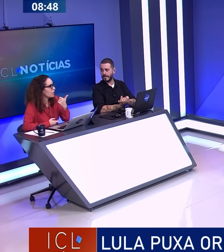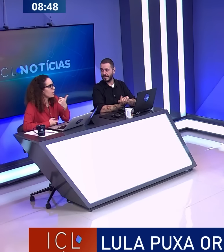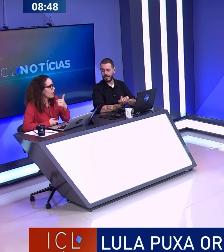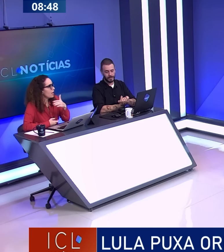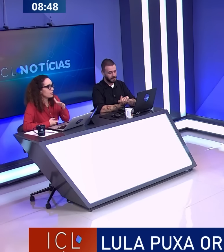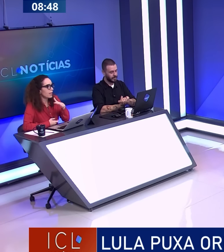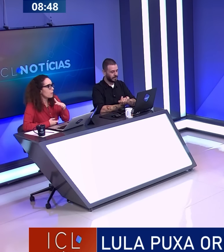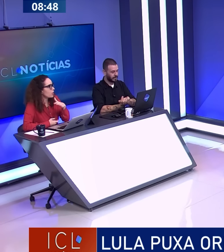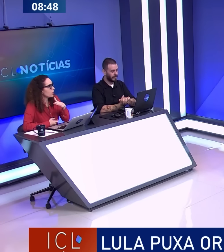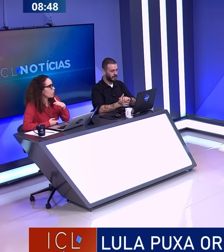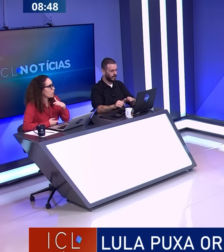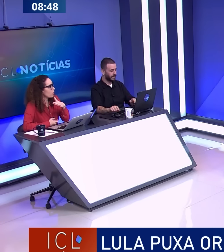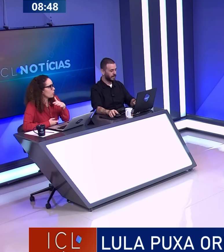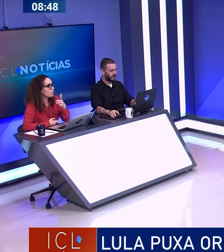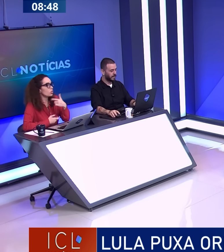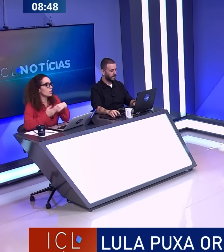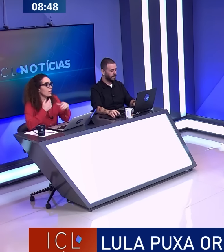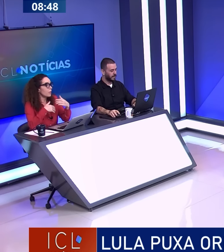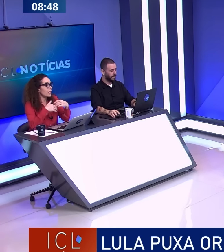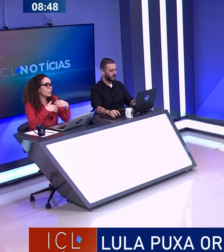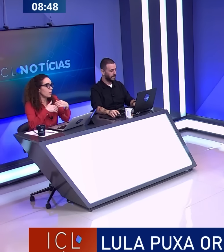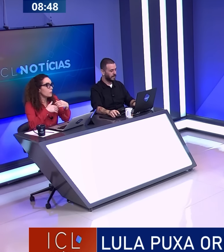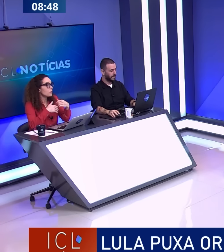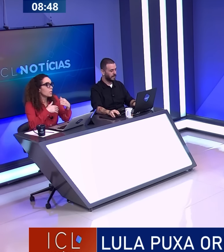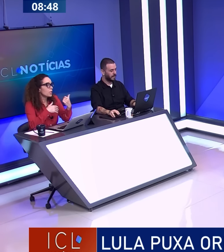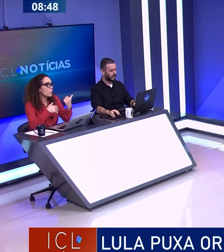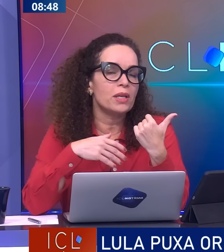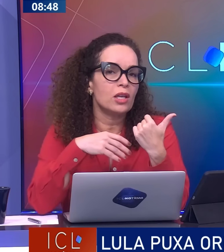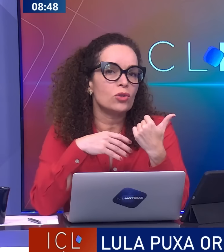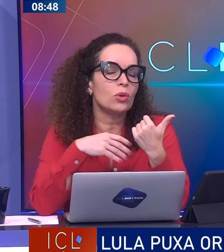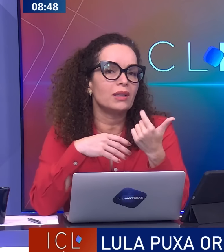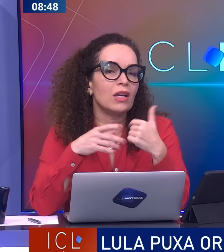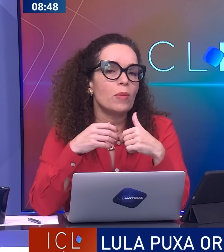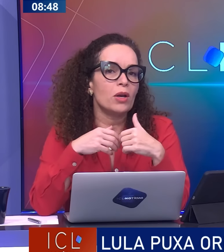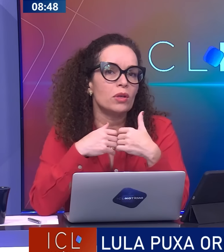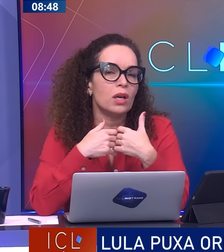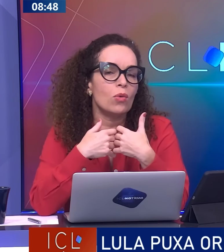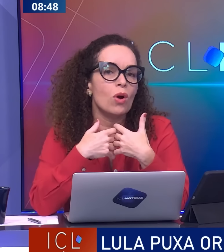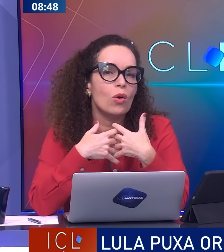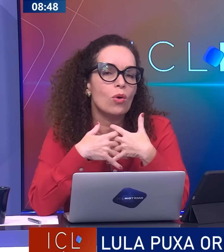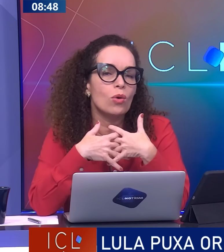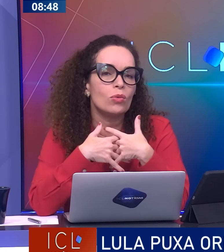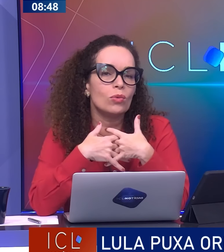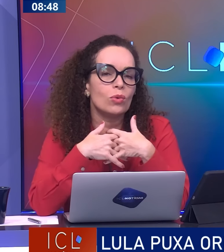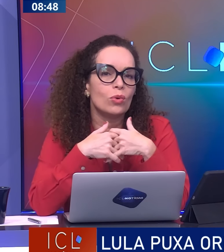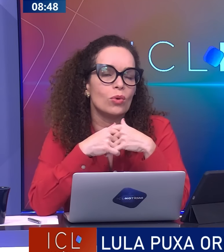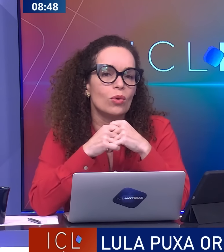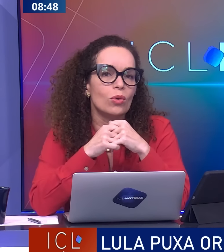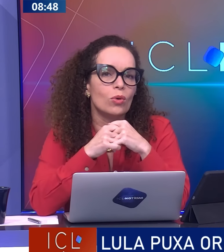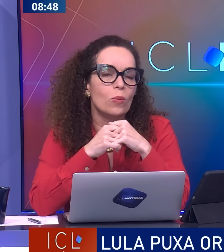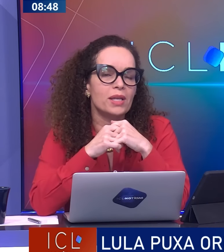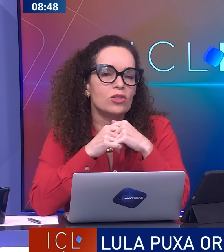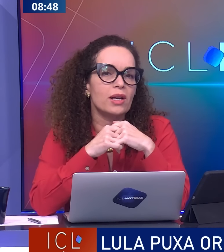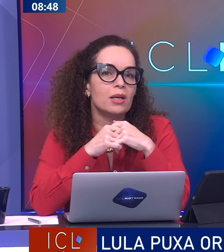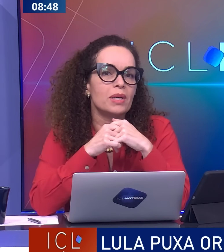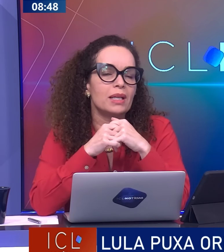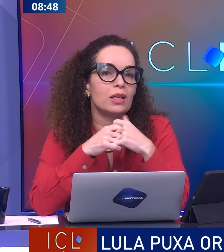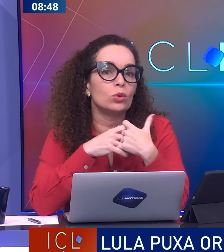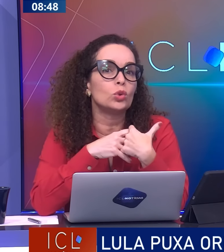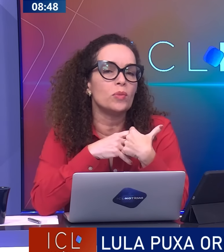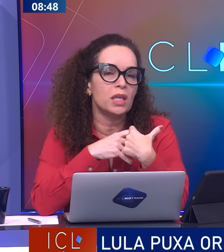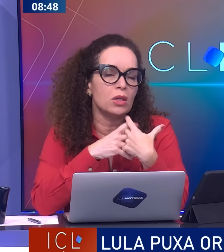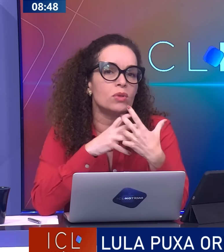devem entrar em Pauta aí a qualquer momento a gente tem que lembrar também que o presidente Lula teve uma reunião com o presidente da